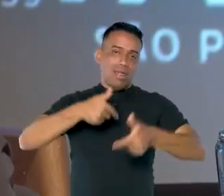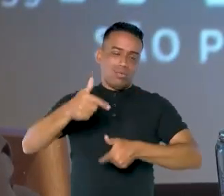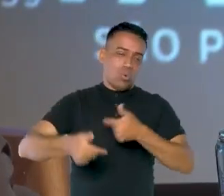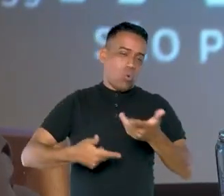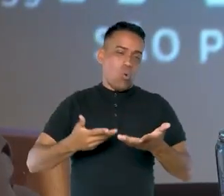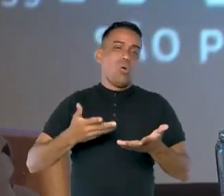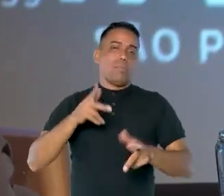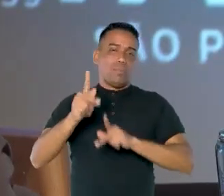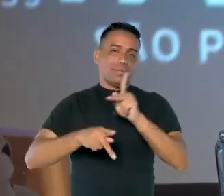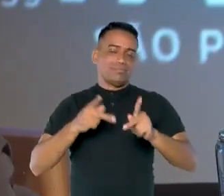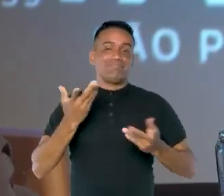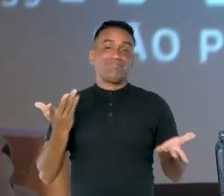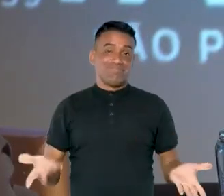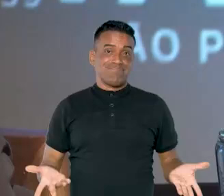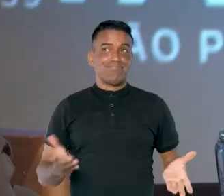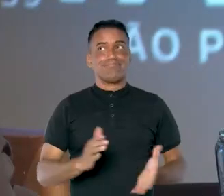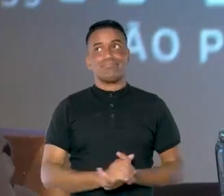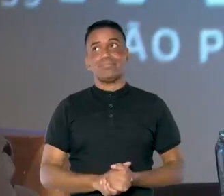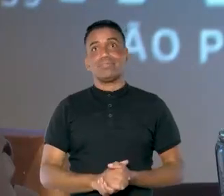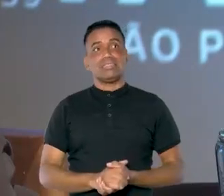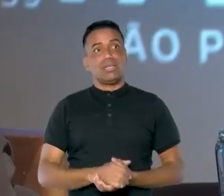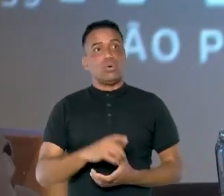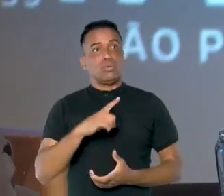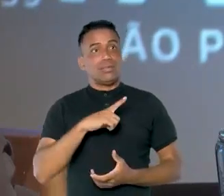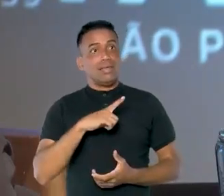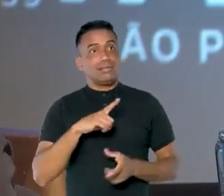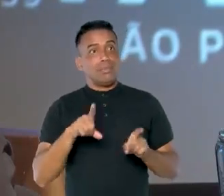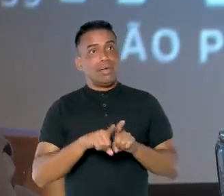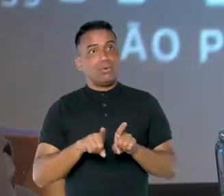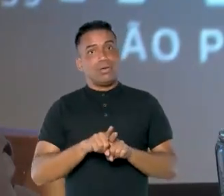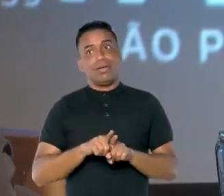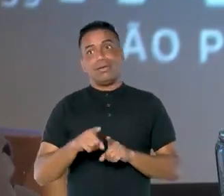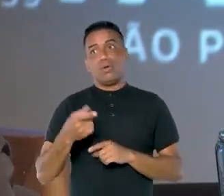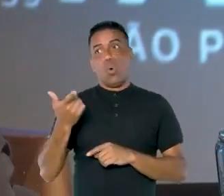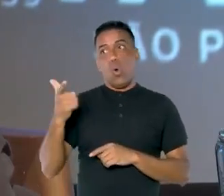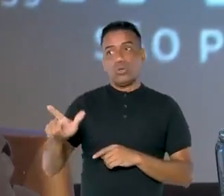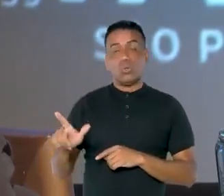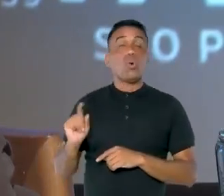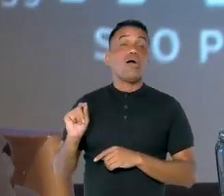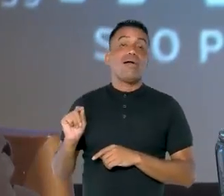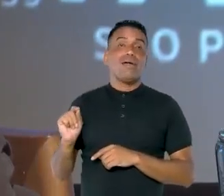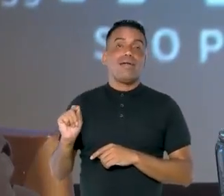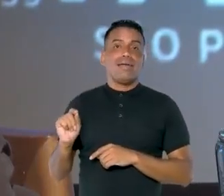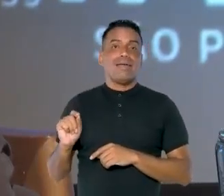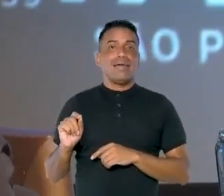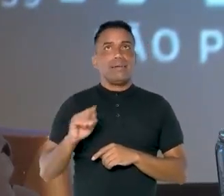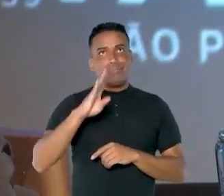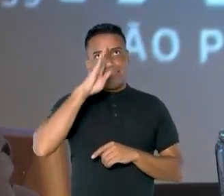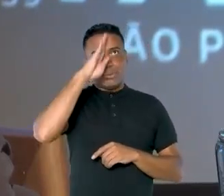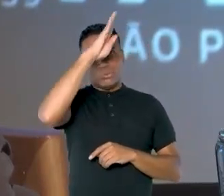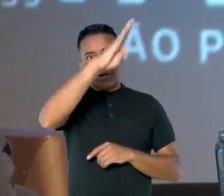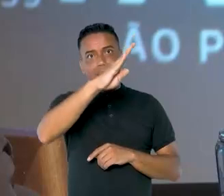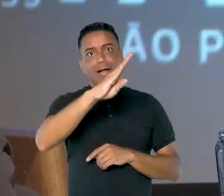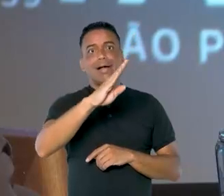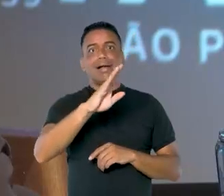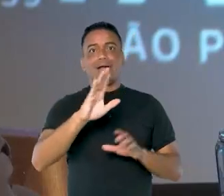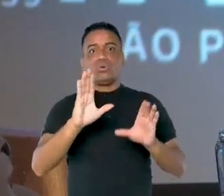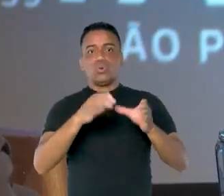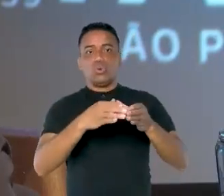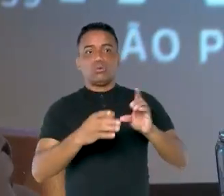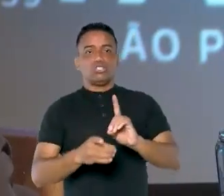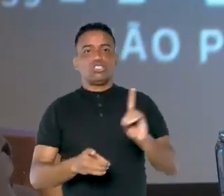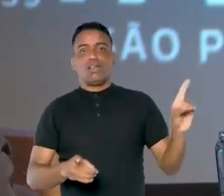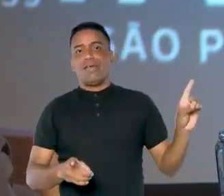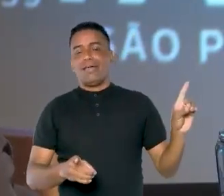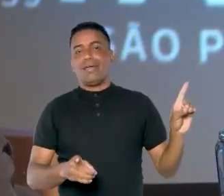entende? Então, nós estamos nisso. E, do outro lado, é a barbárie. Não é? Bolsonaro, a direita, é a barbárie. É